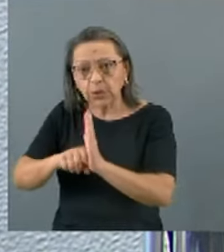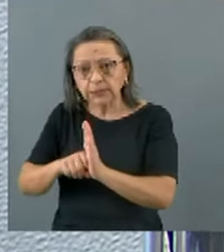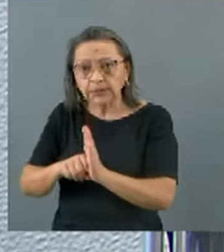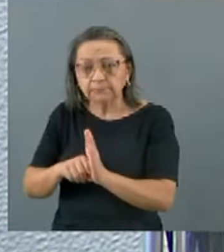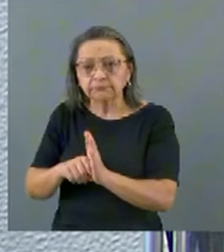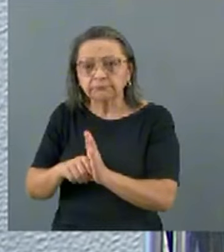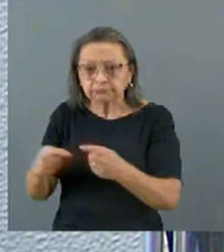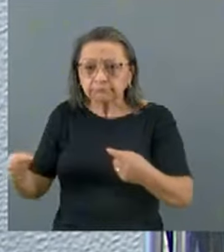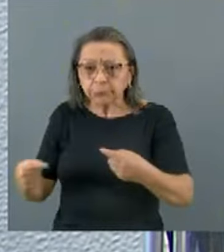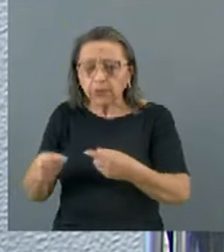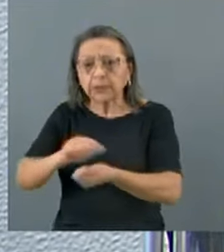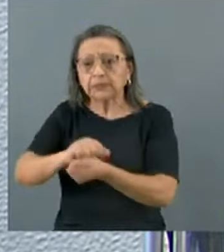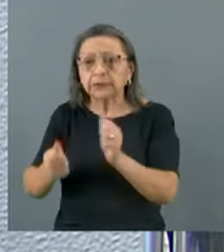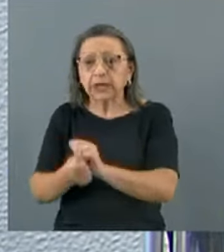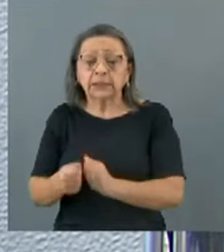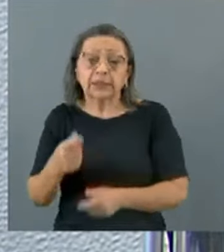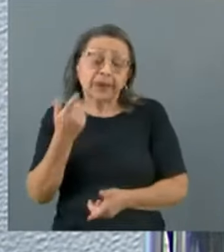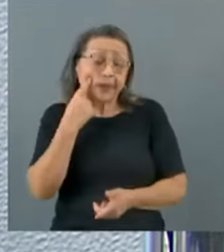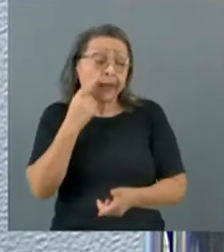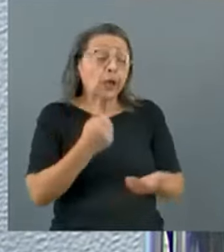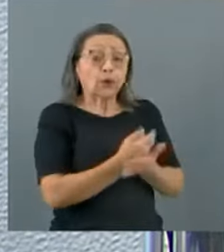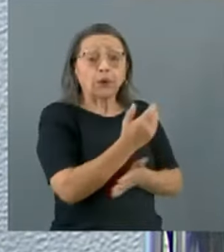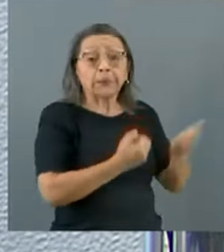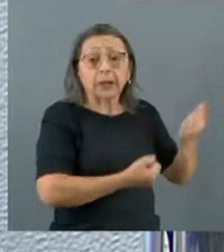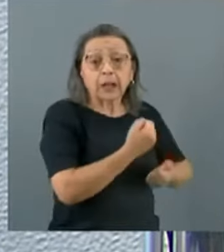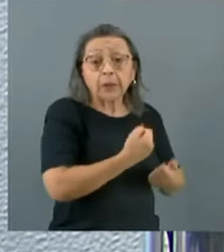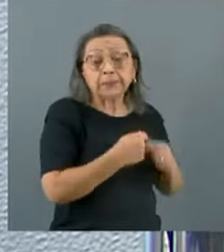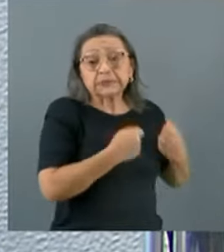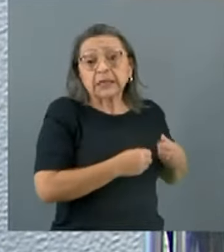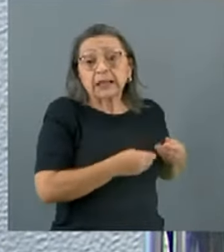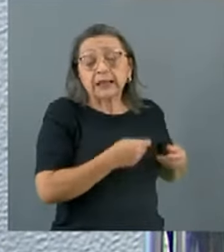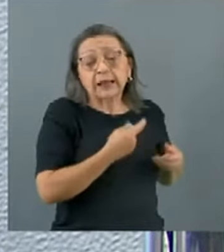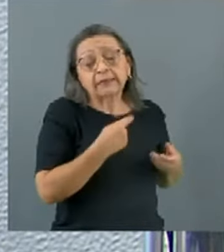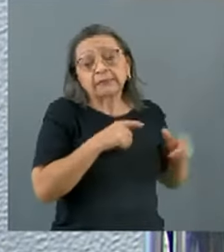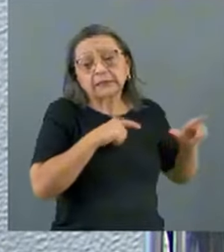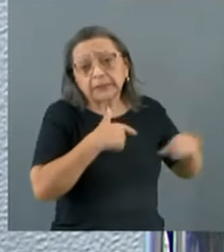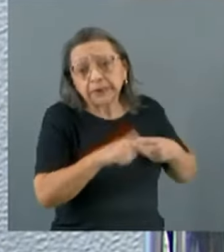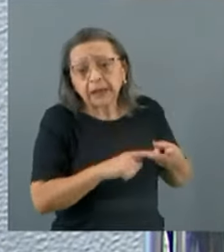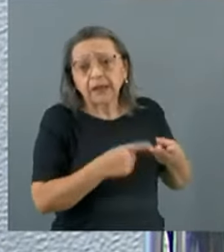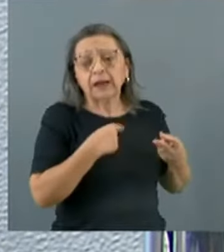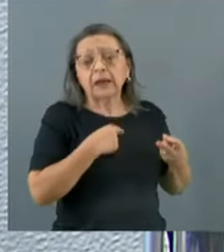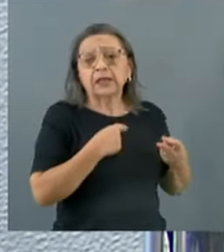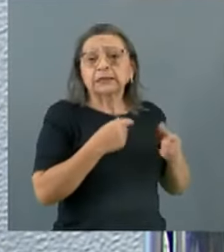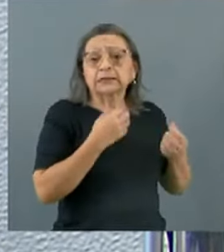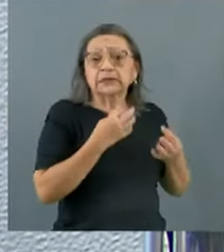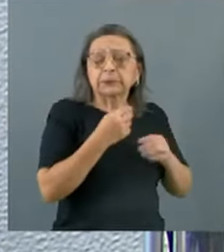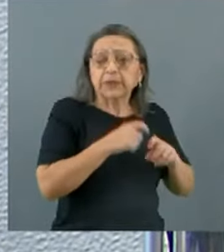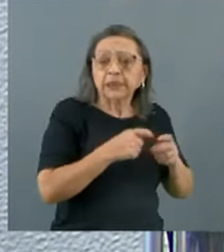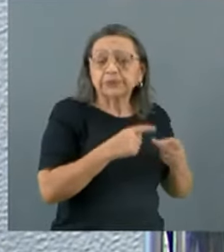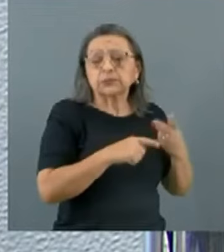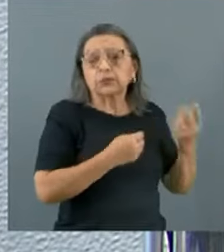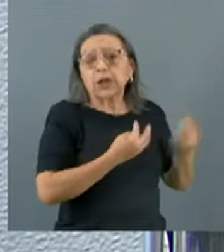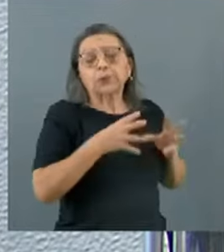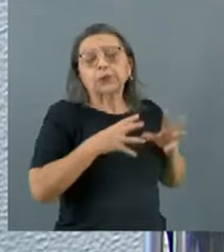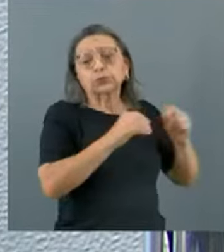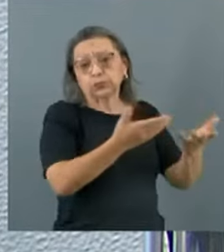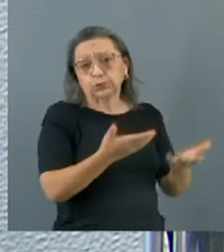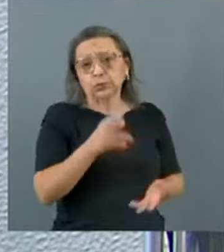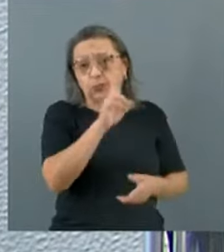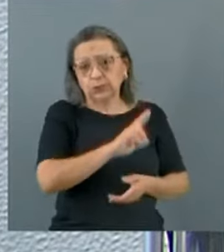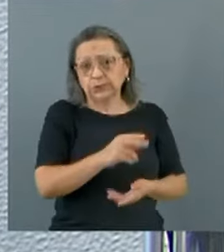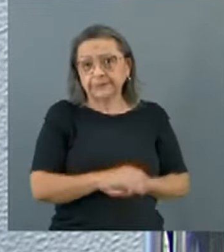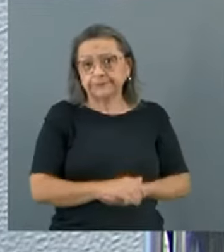do carro para trabalhar, ela precisa do carro para fazer o tratamento médico, ela precisa do carro para estudar, ela precisa do carro para sobreviver.